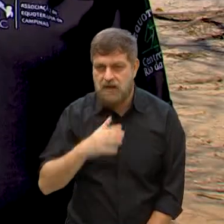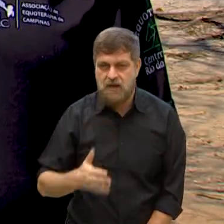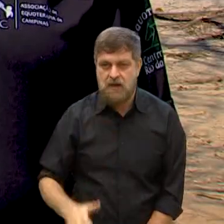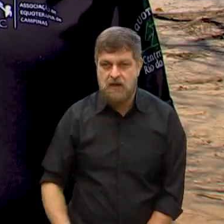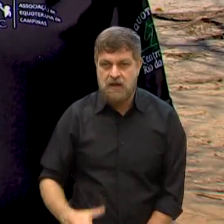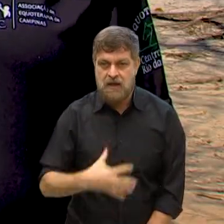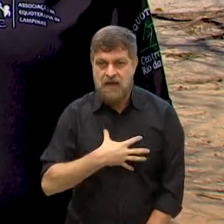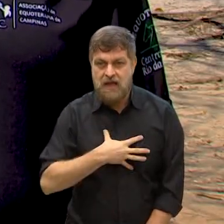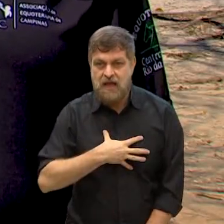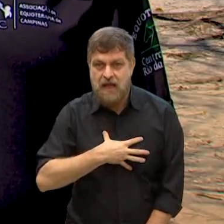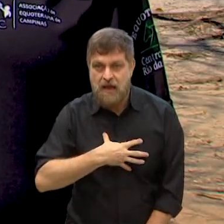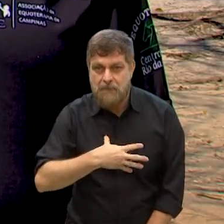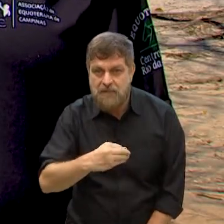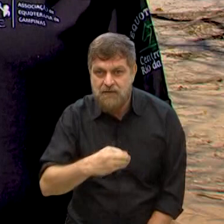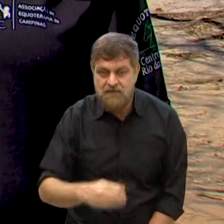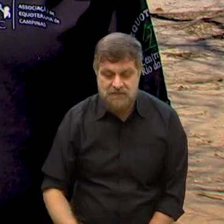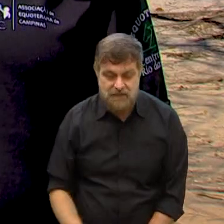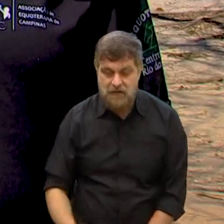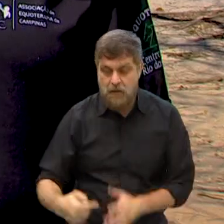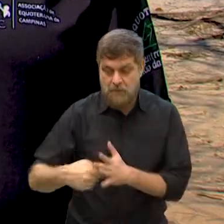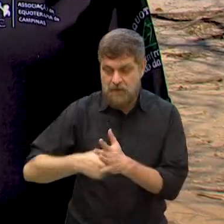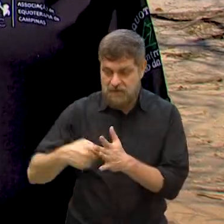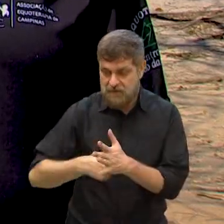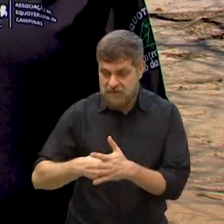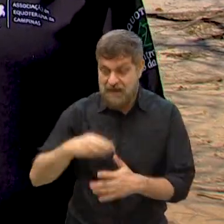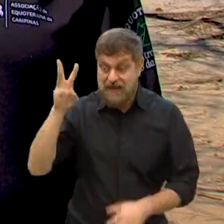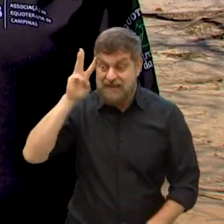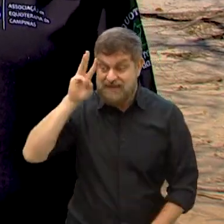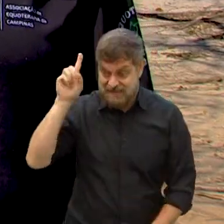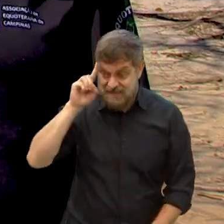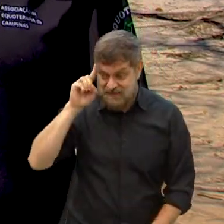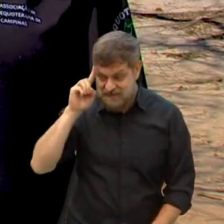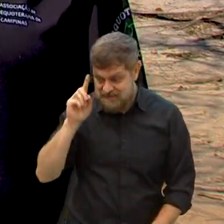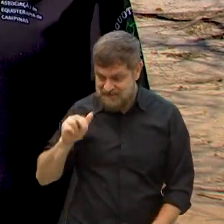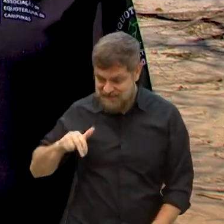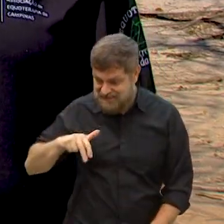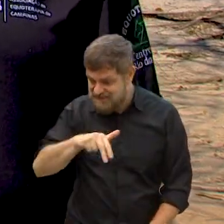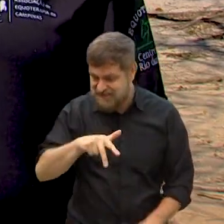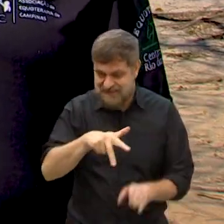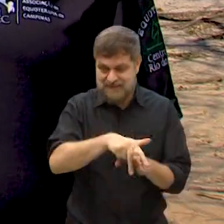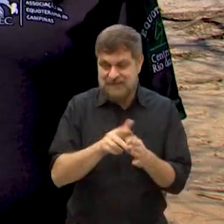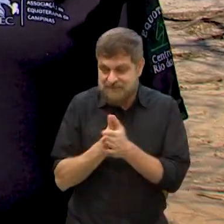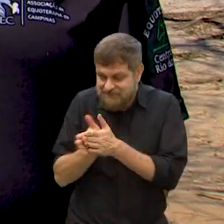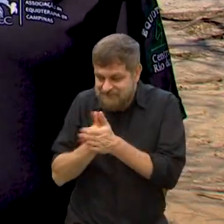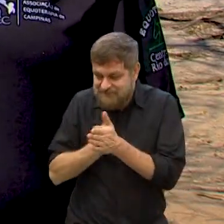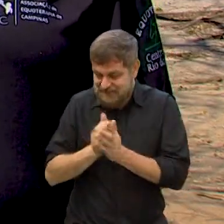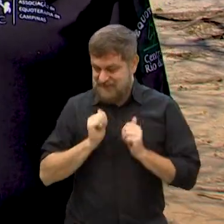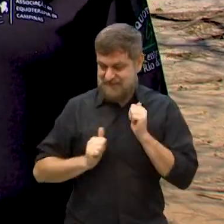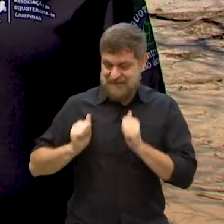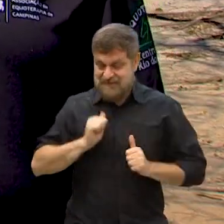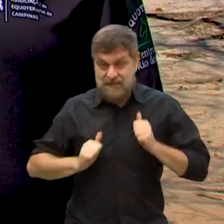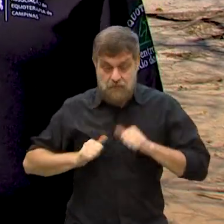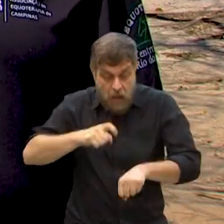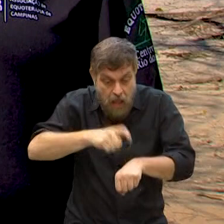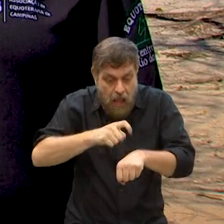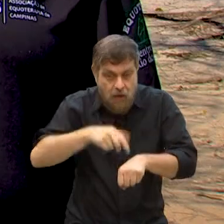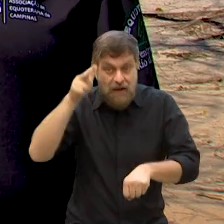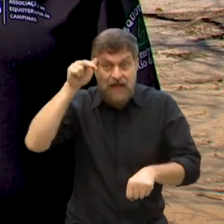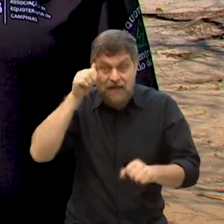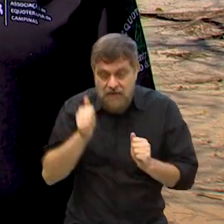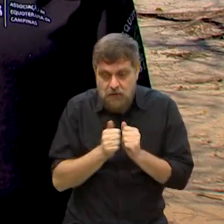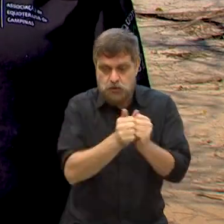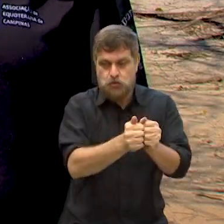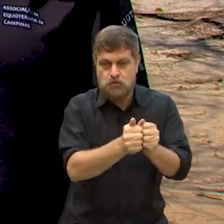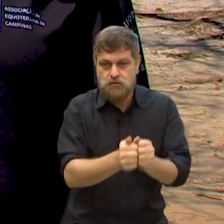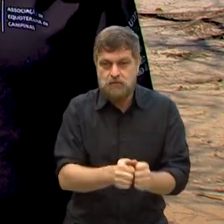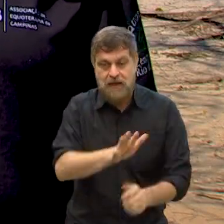assim, meu filho acordou e perguntou, é terça? É dia de ir no cavalo? Então eles já estão esperando esse momento